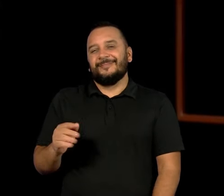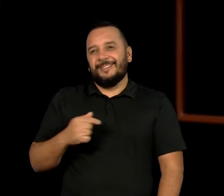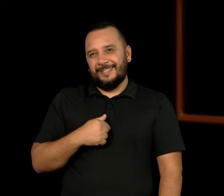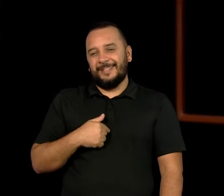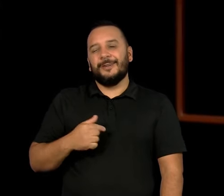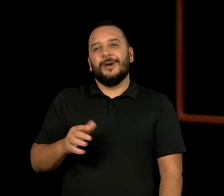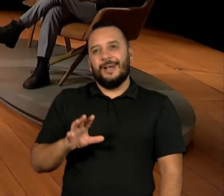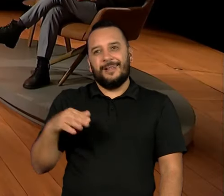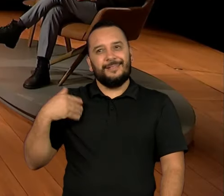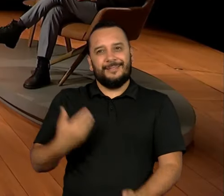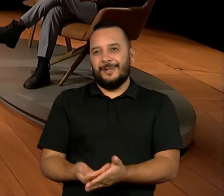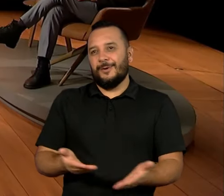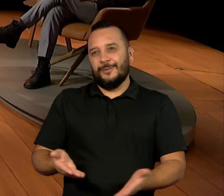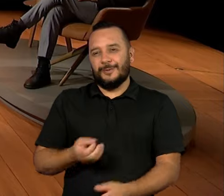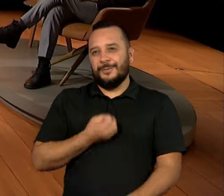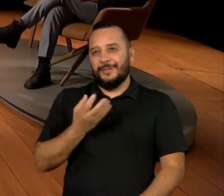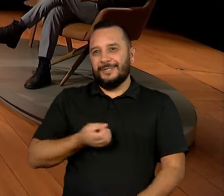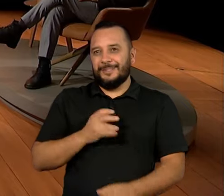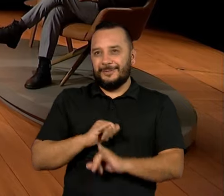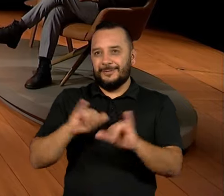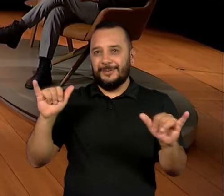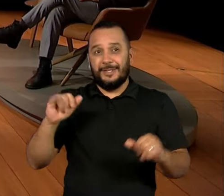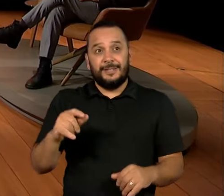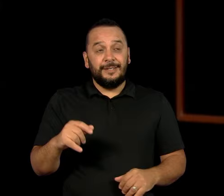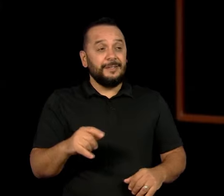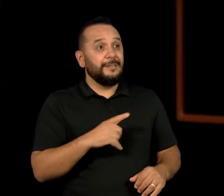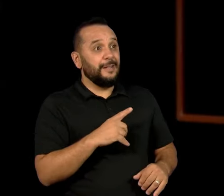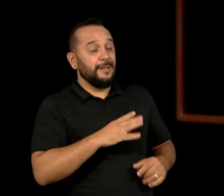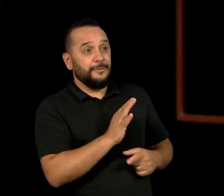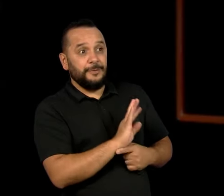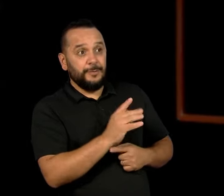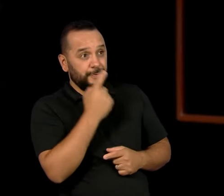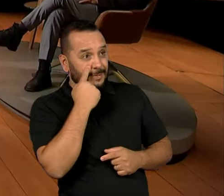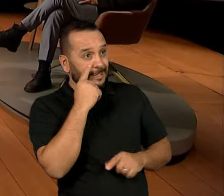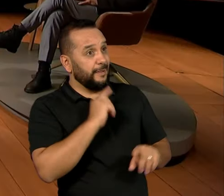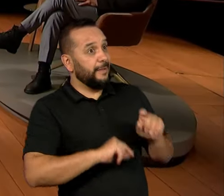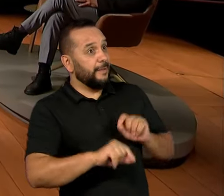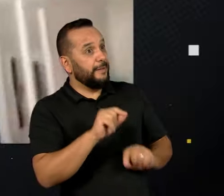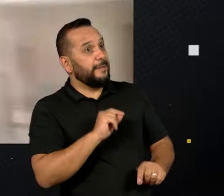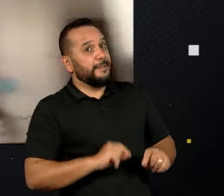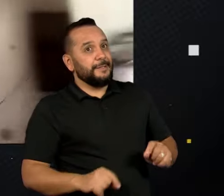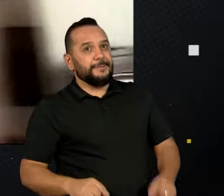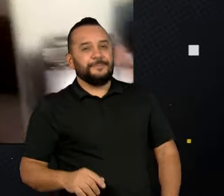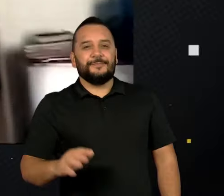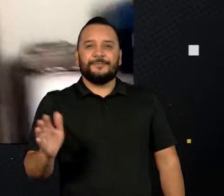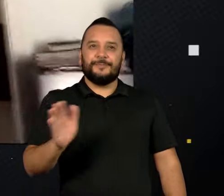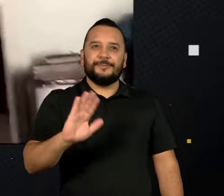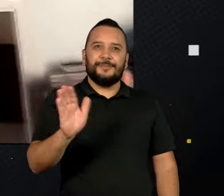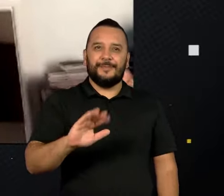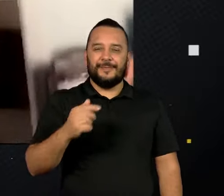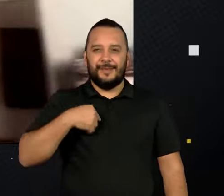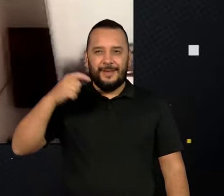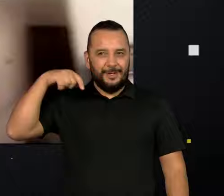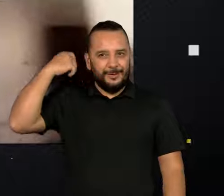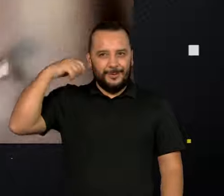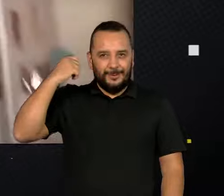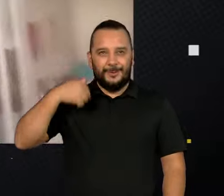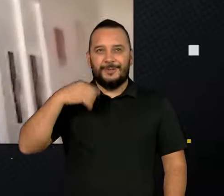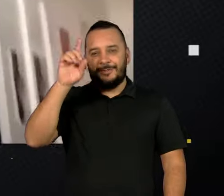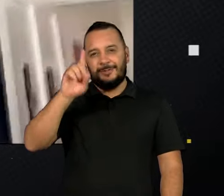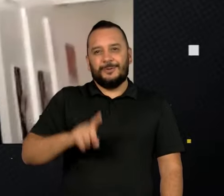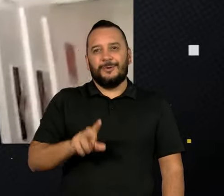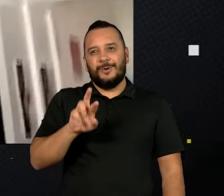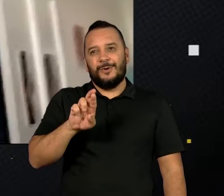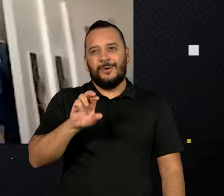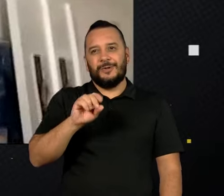escrevo poesia. Mais uma mensagem para você. Quem será, hein? Quem será? Olha lá. Olá, eu sou o ator e diretor Rogério Fabiano. Eu